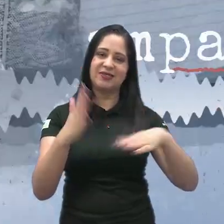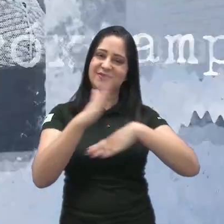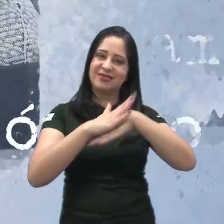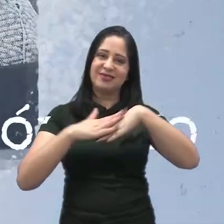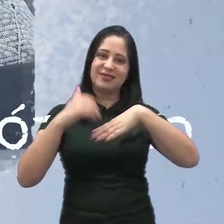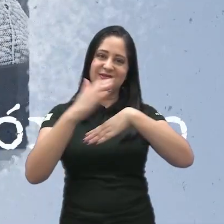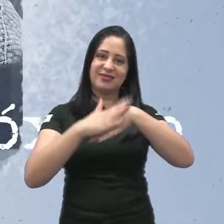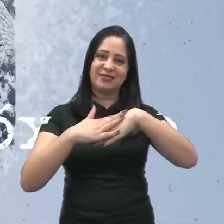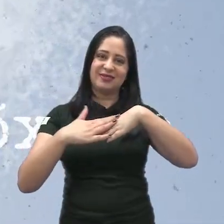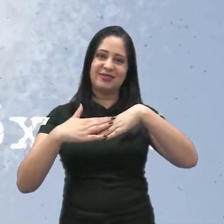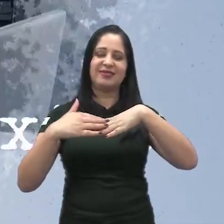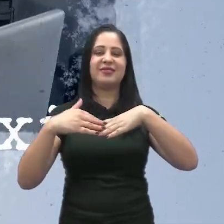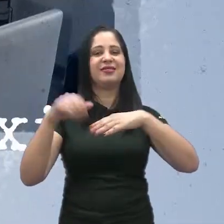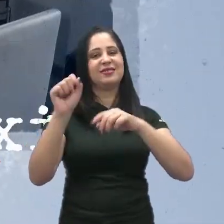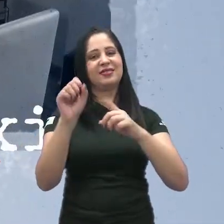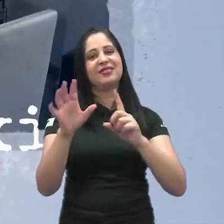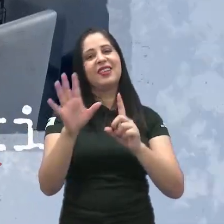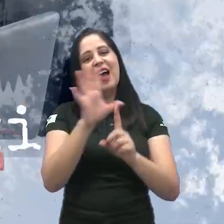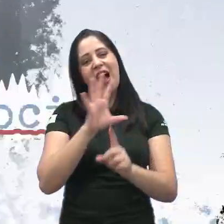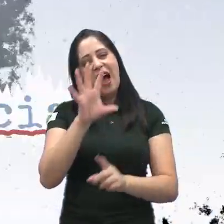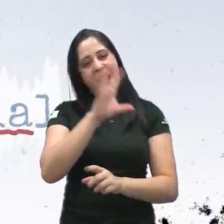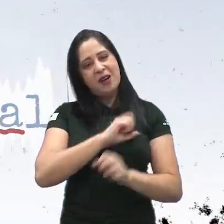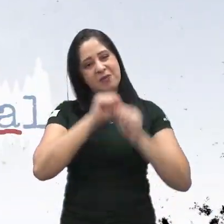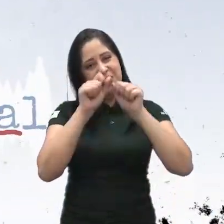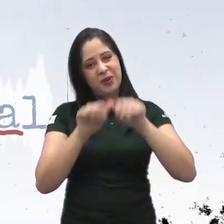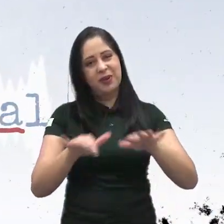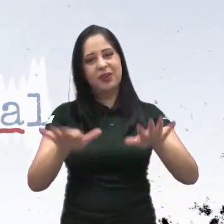Amparo. Compaixão. Amor ao